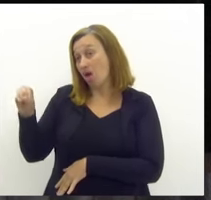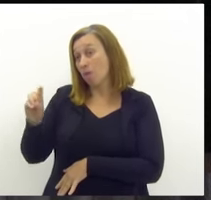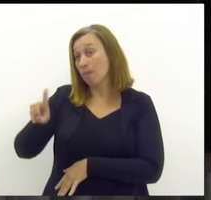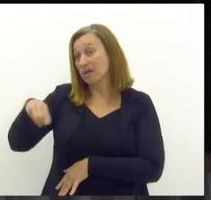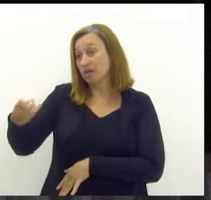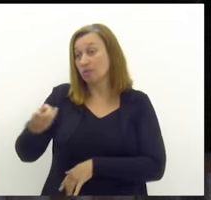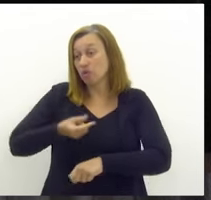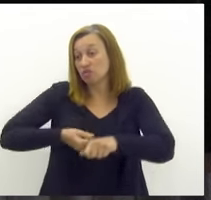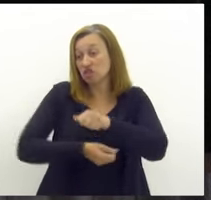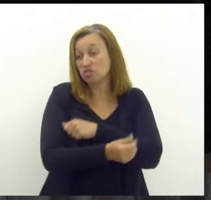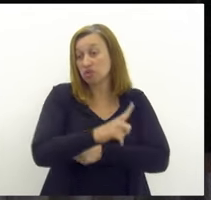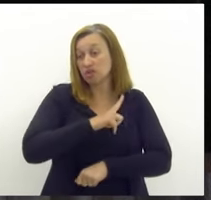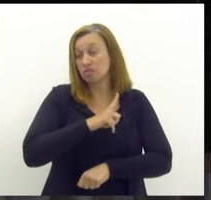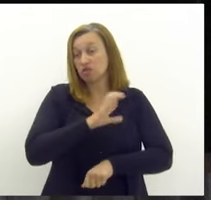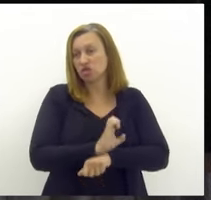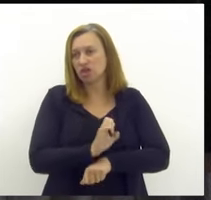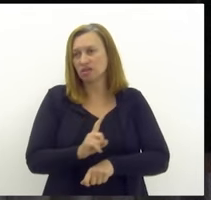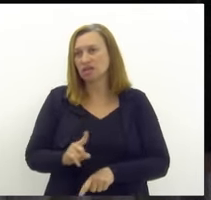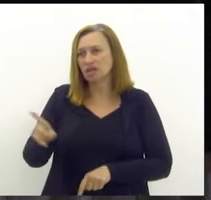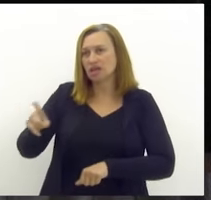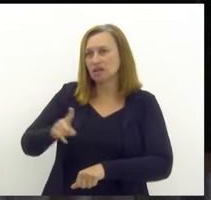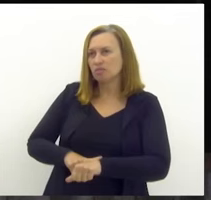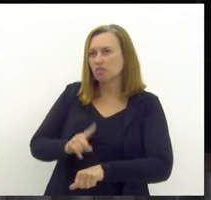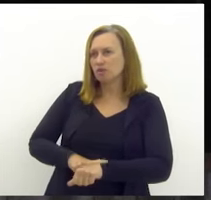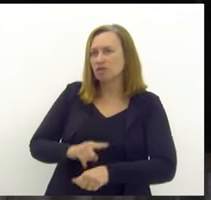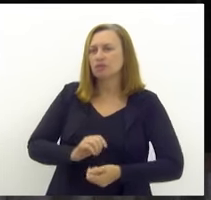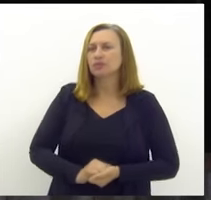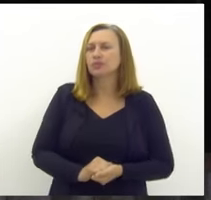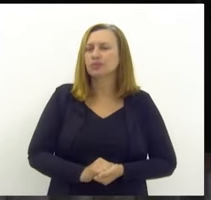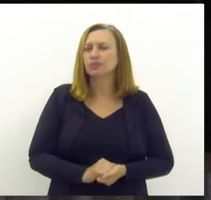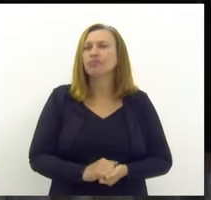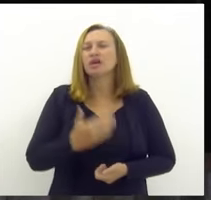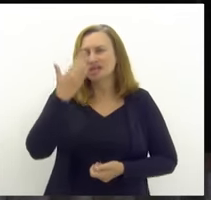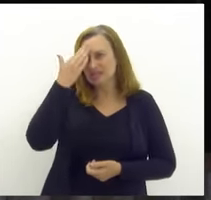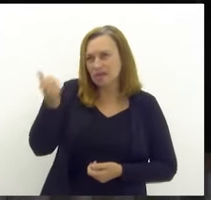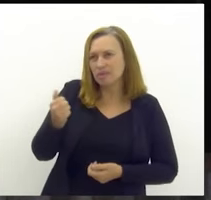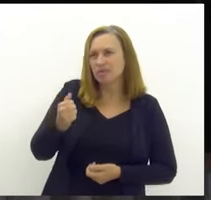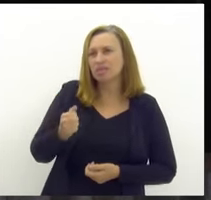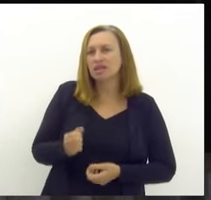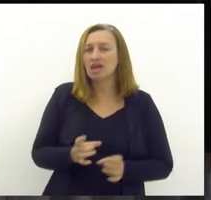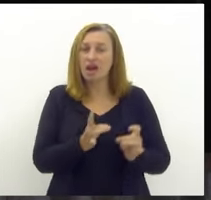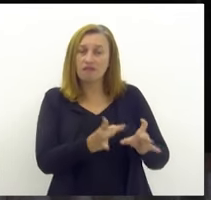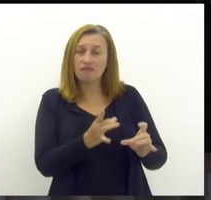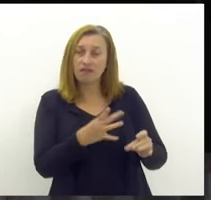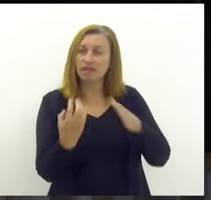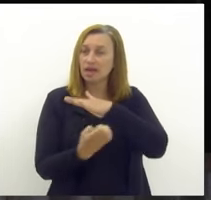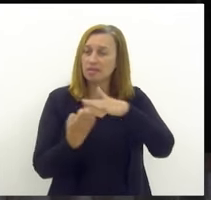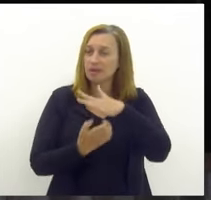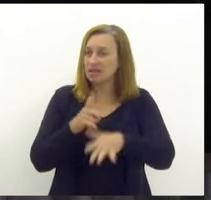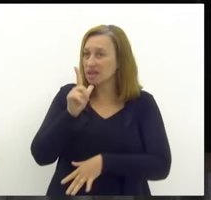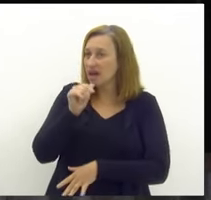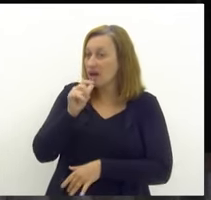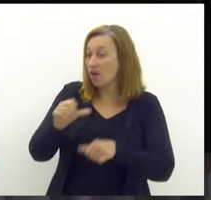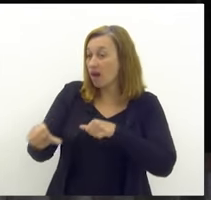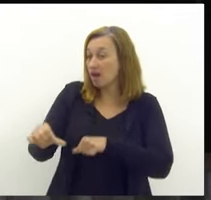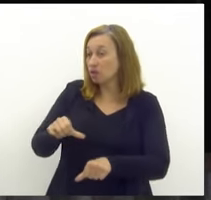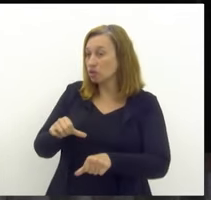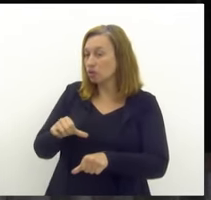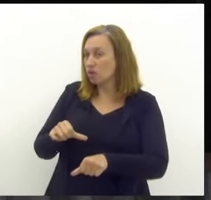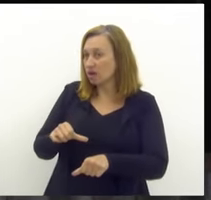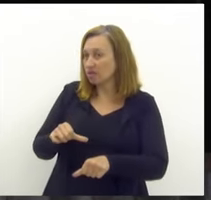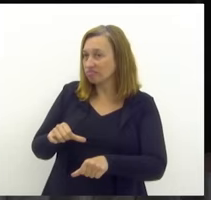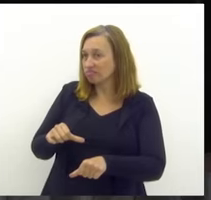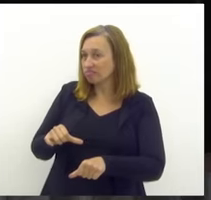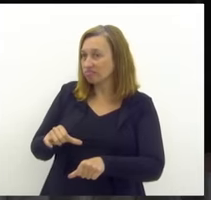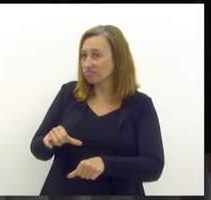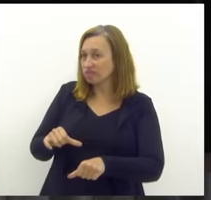estado naquele momento acendeu uma luz vermelha que sabamos que a venda da Sedai era uma moeda de troca uma moeda de